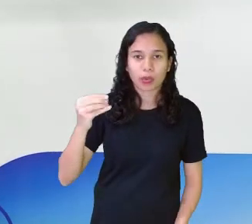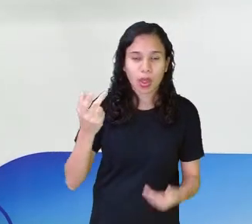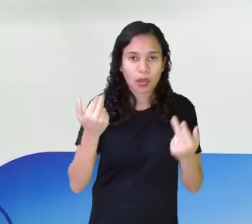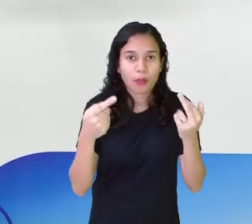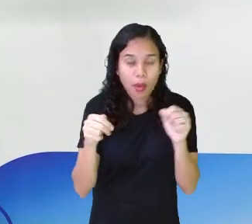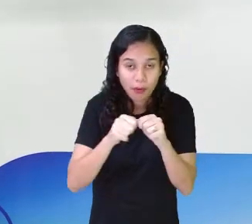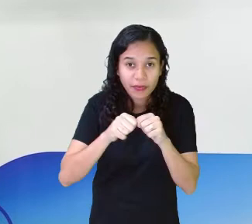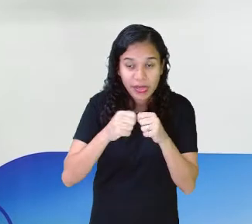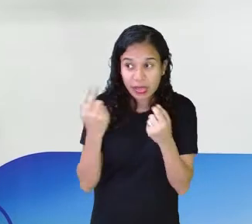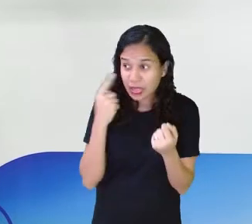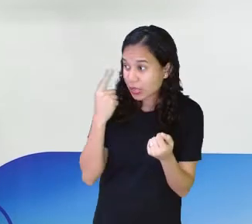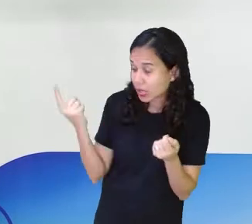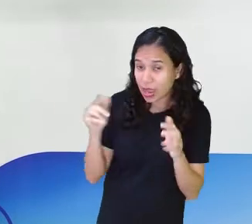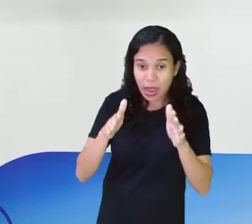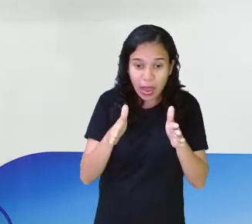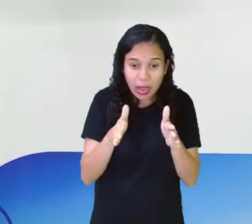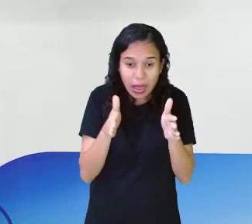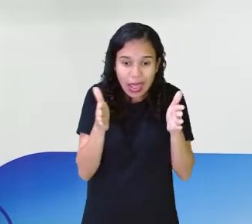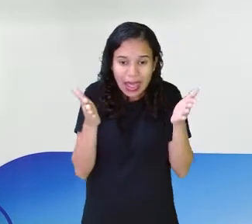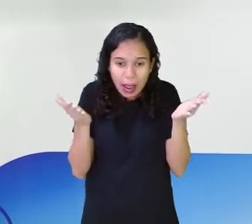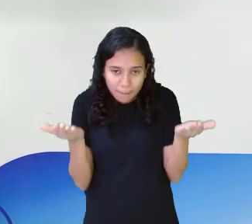cubo e abrisse ele.